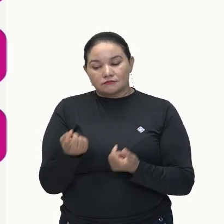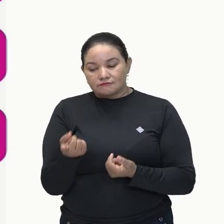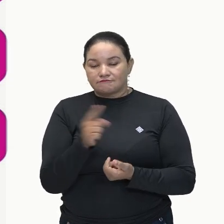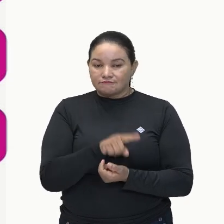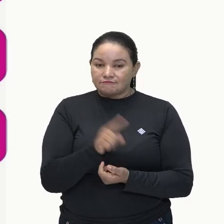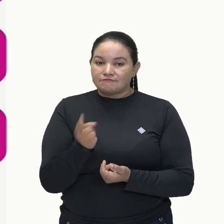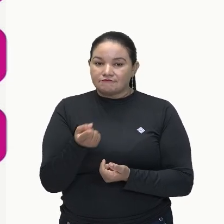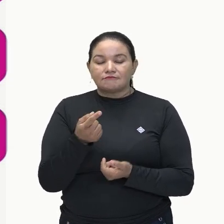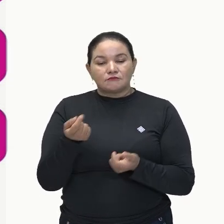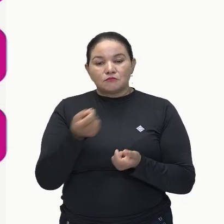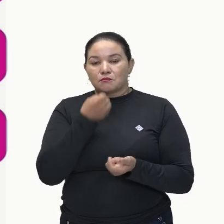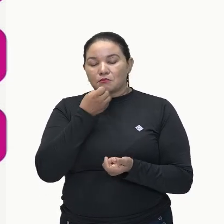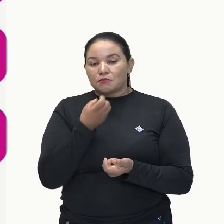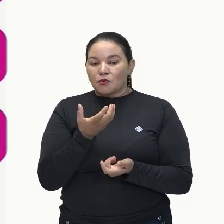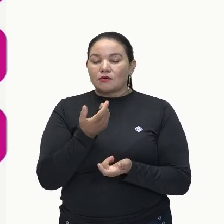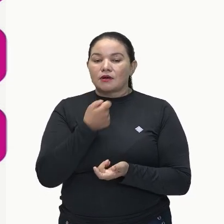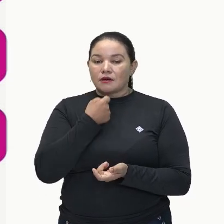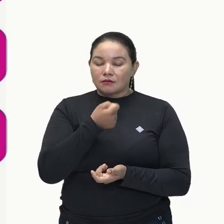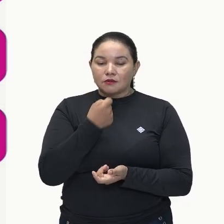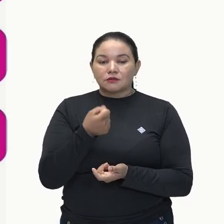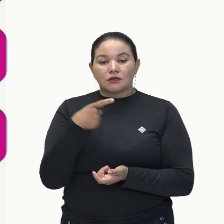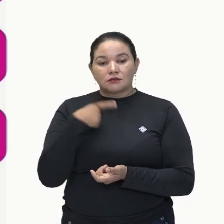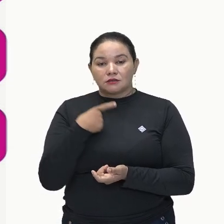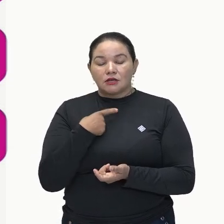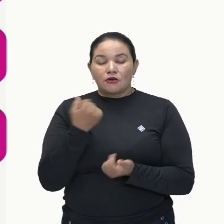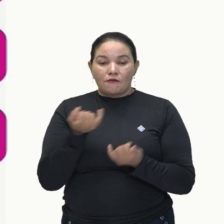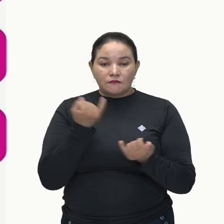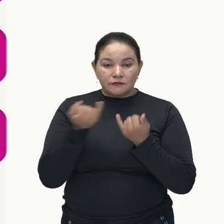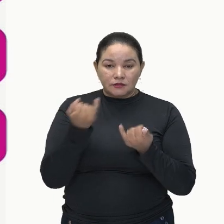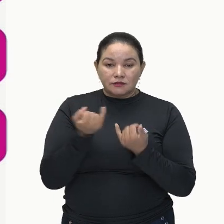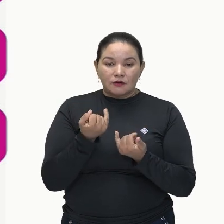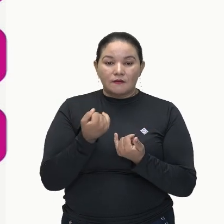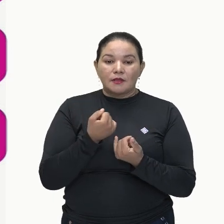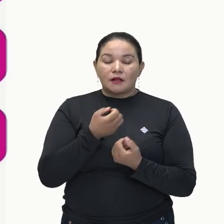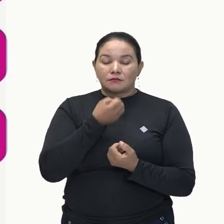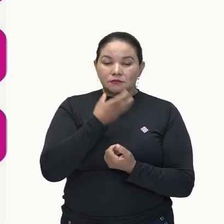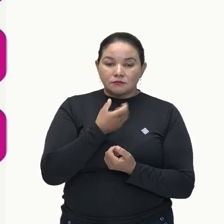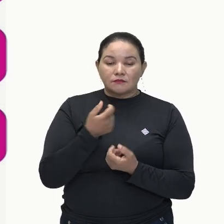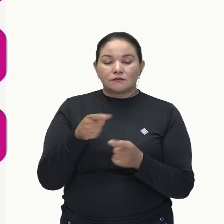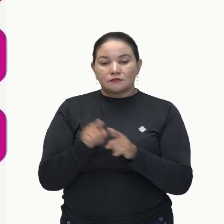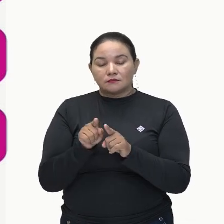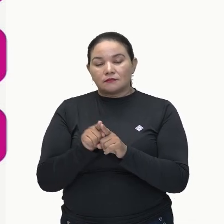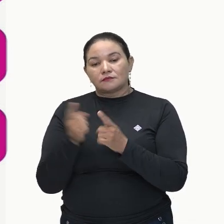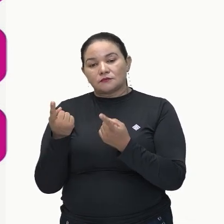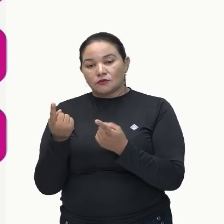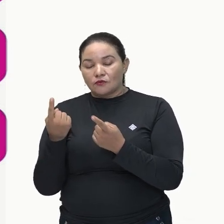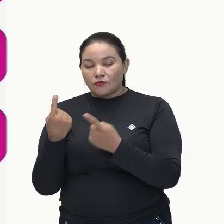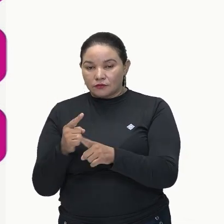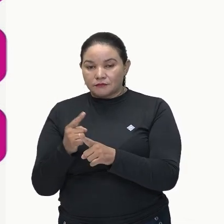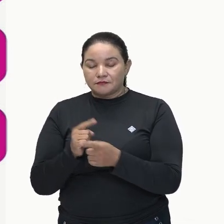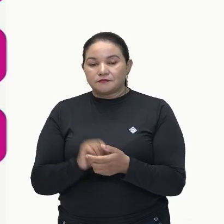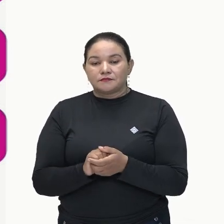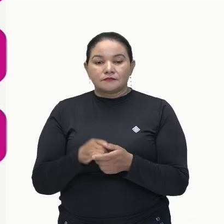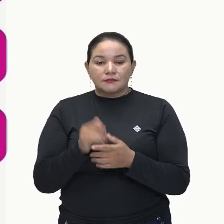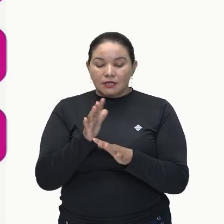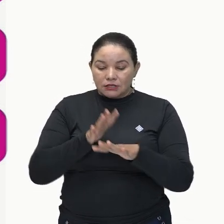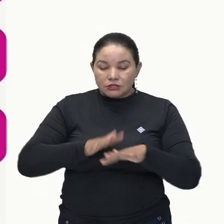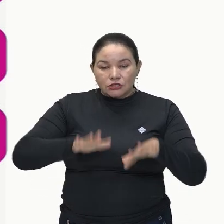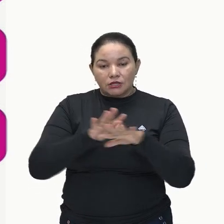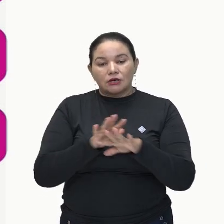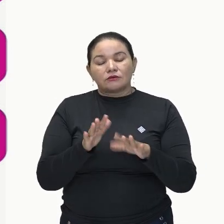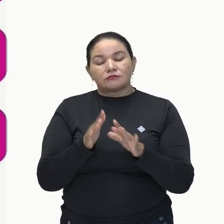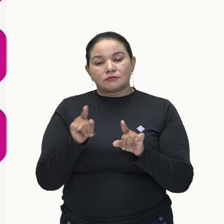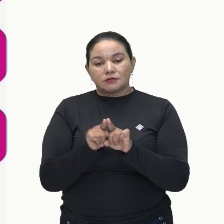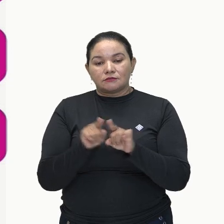reportagem, ela vai trazer os dois lados a respeito de informações, né? Meio ambiente, então, geral, é a temática que ela vai